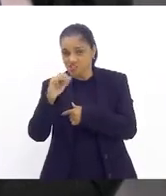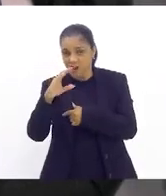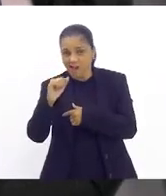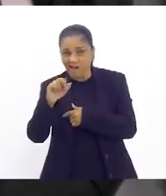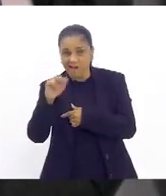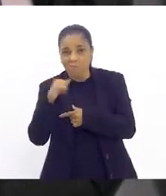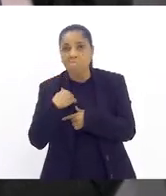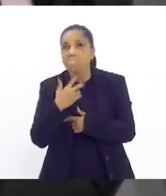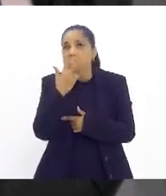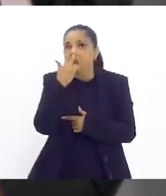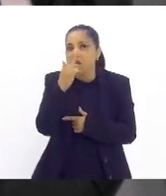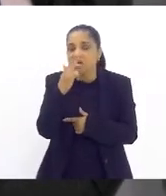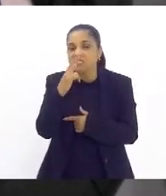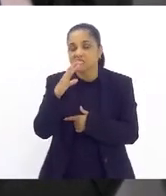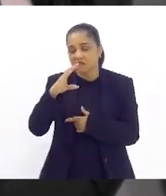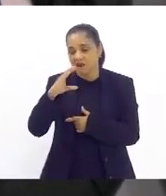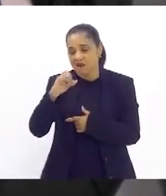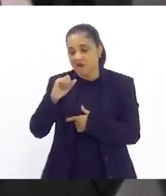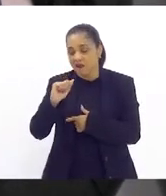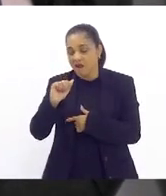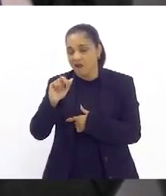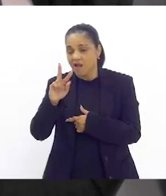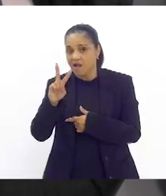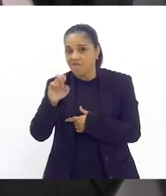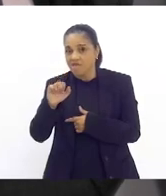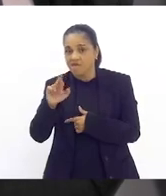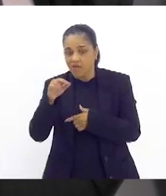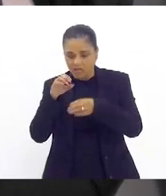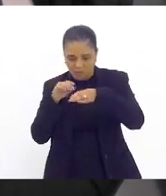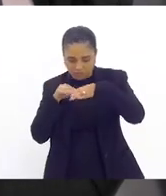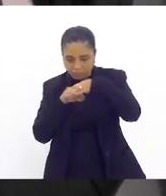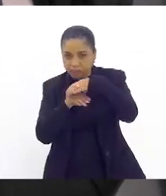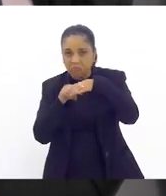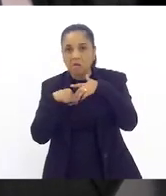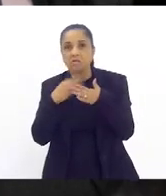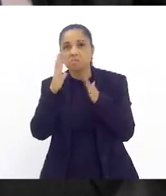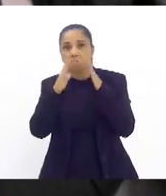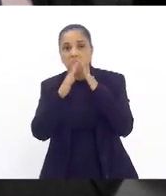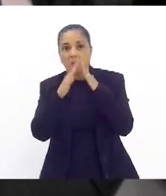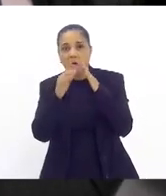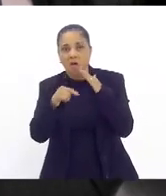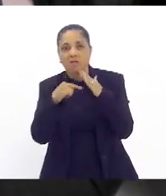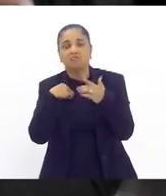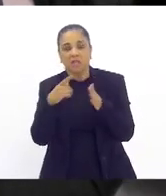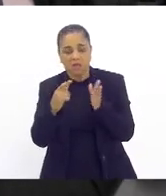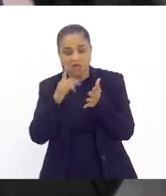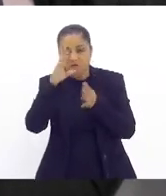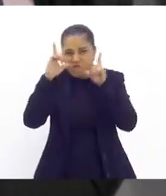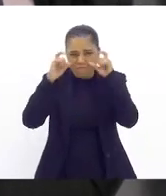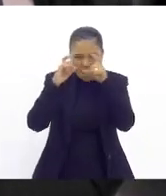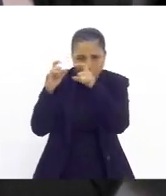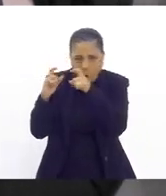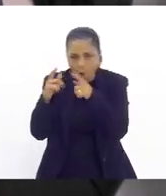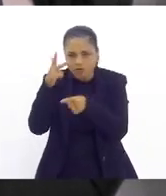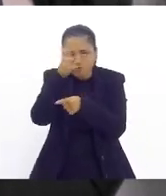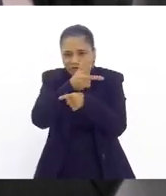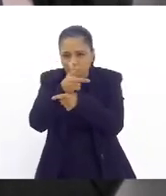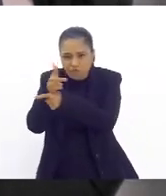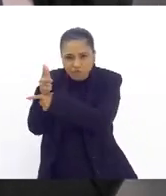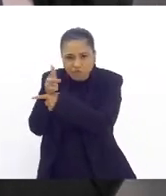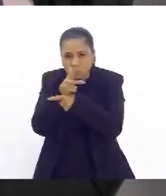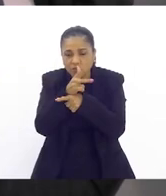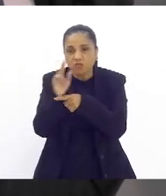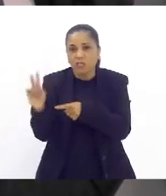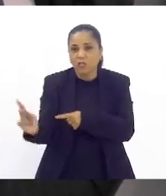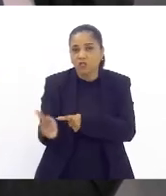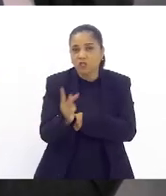cavernas eu tenho fotos e imagens documentário depoimentos existe um poste enel que